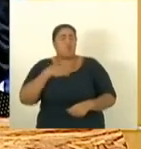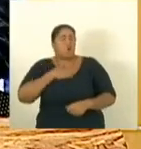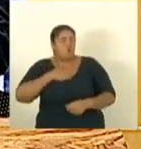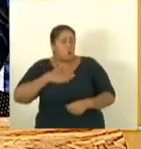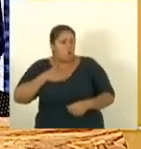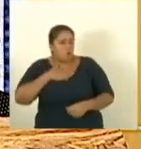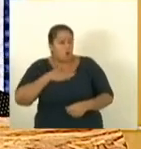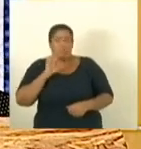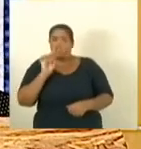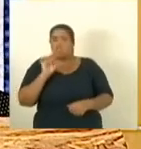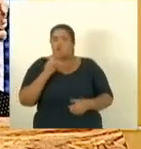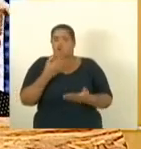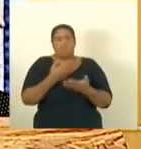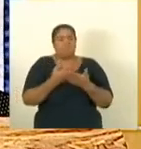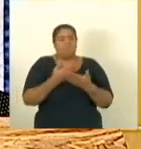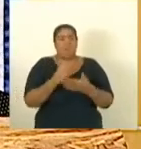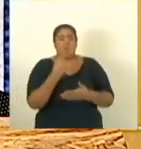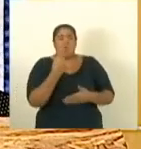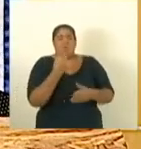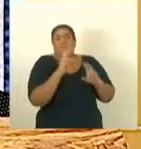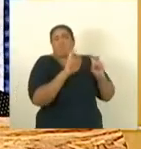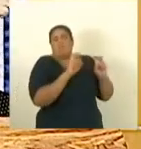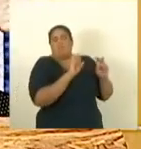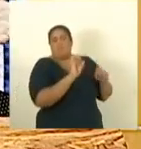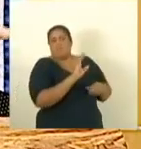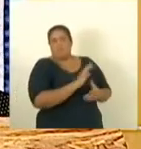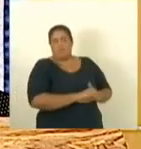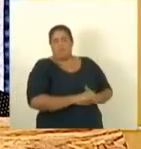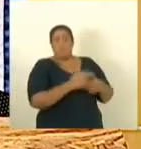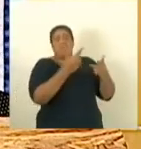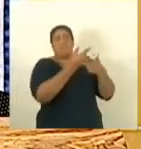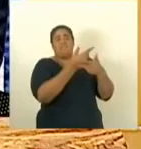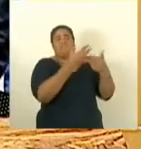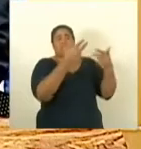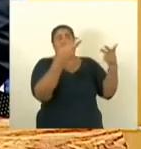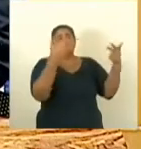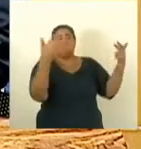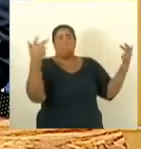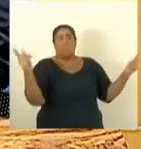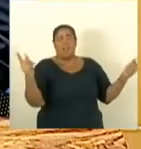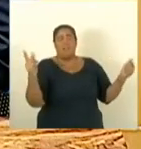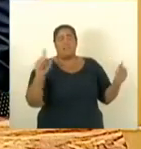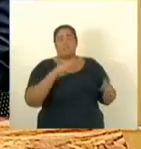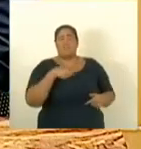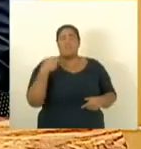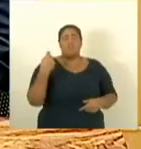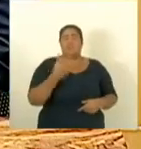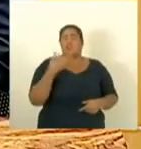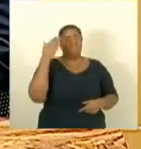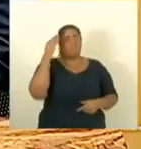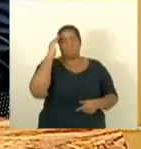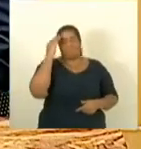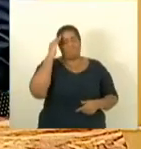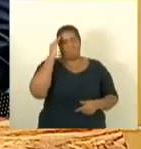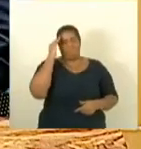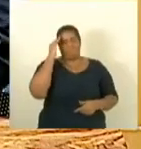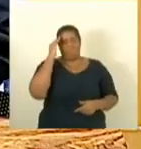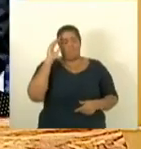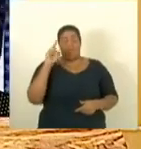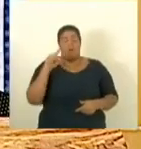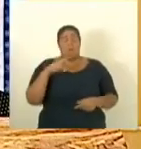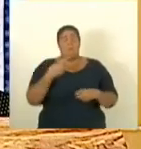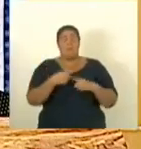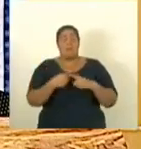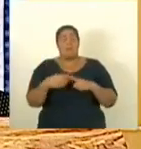você estudar apenas uma coisa, mas há uma infinidade de coisas que nós não entendemos. Muitas vezes a gente acha que sabe